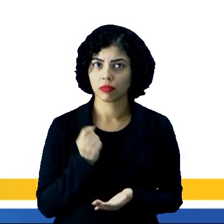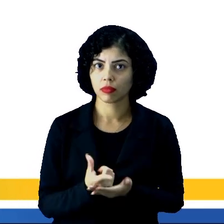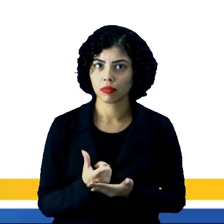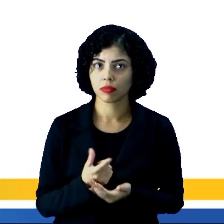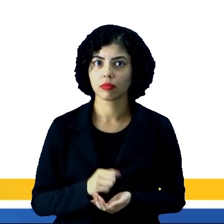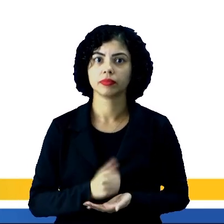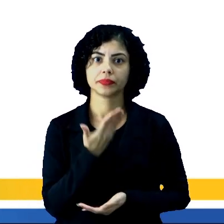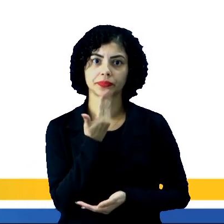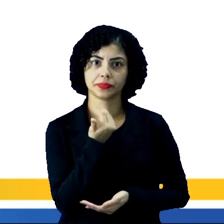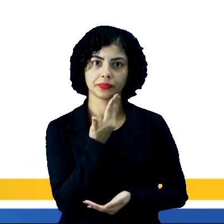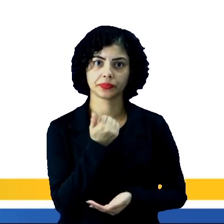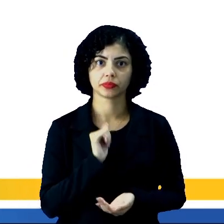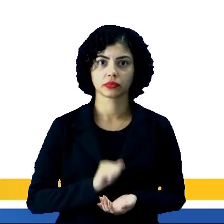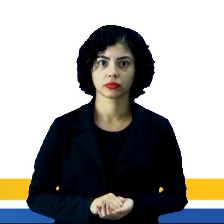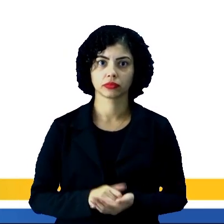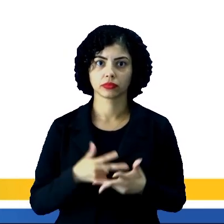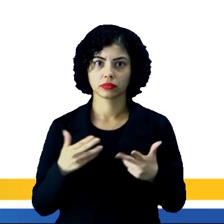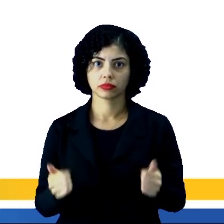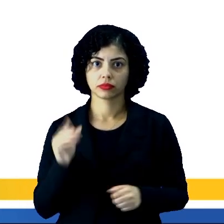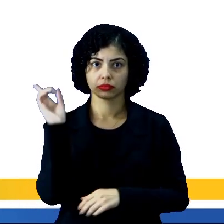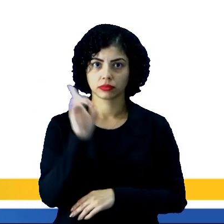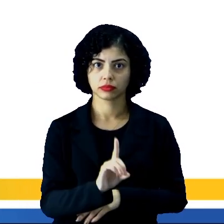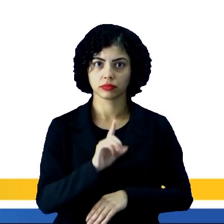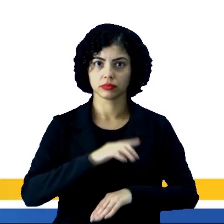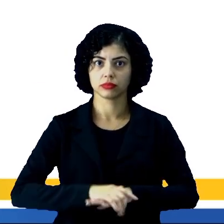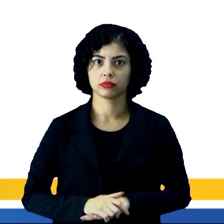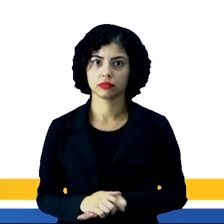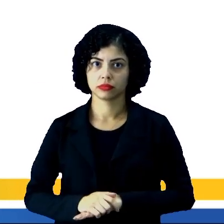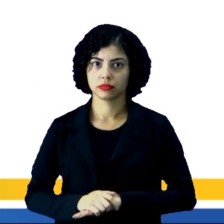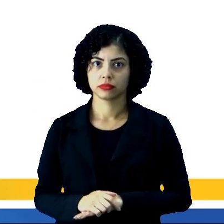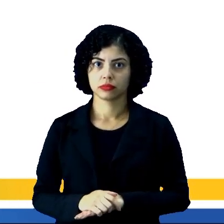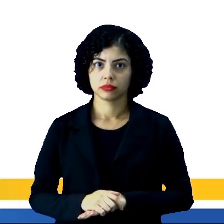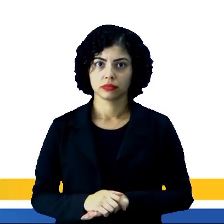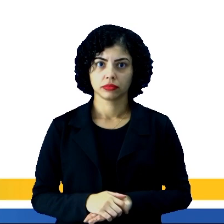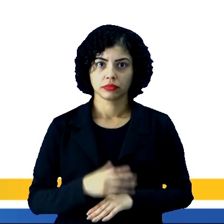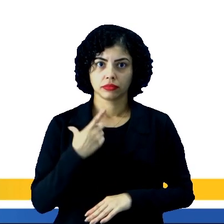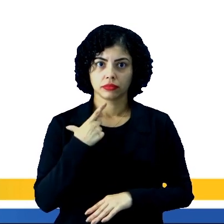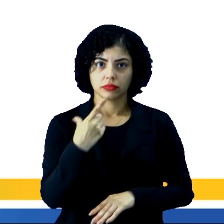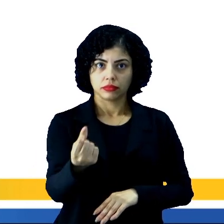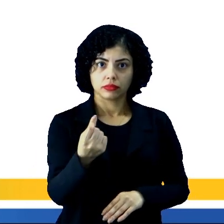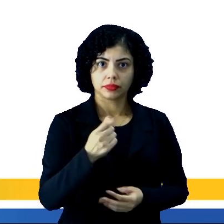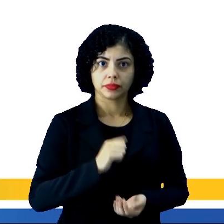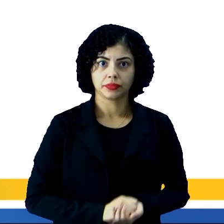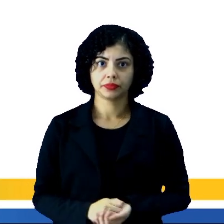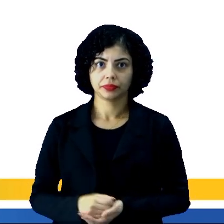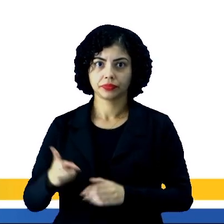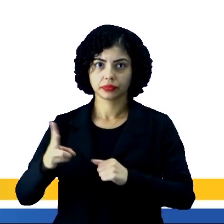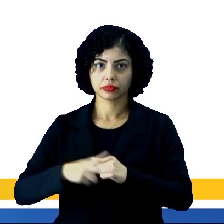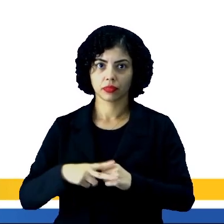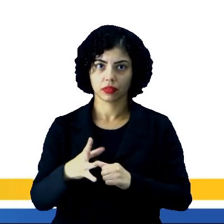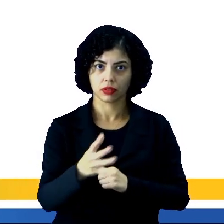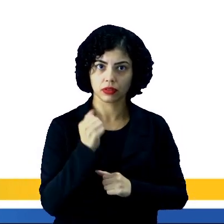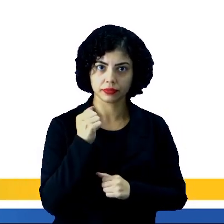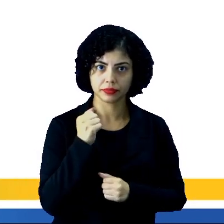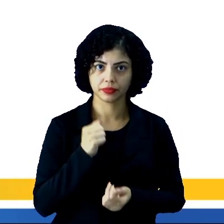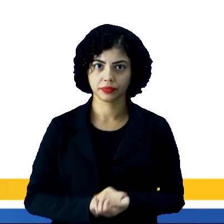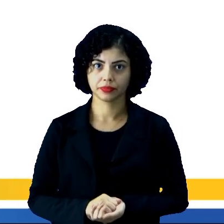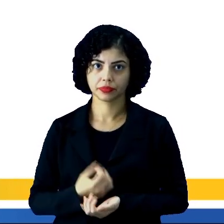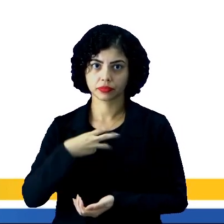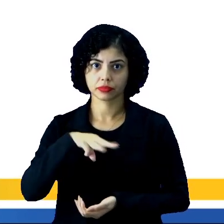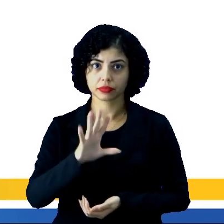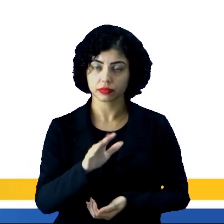Compra comida então comida o objeto direto correr correr é verbo pegar